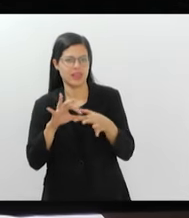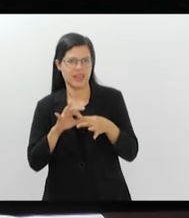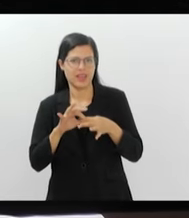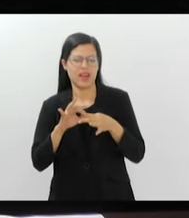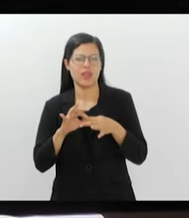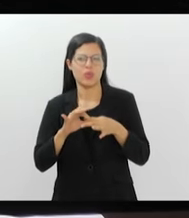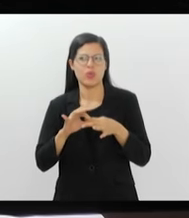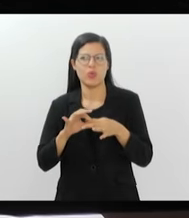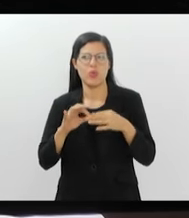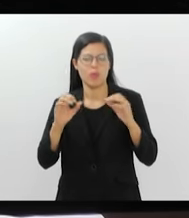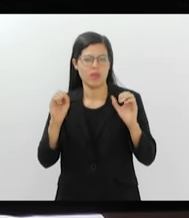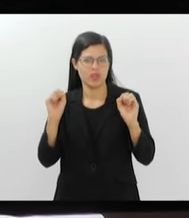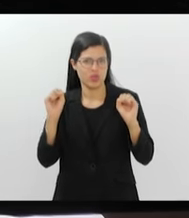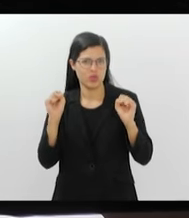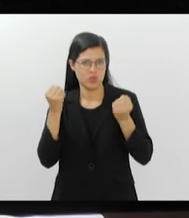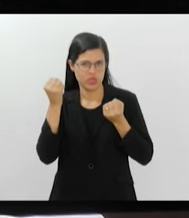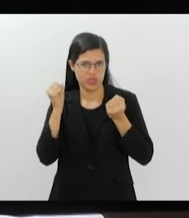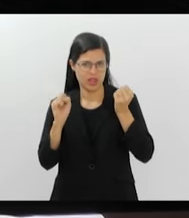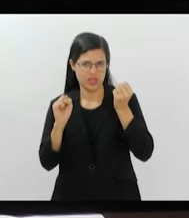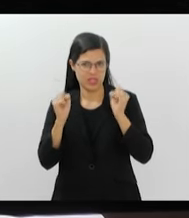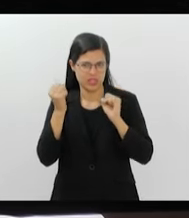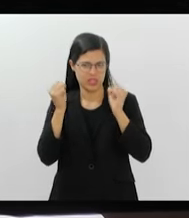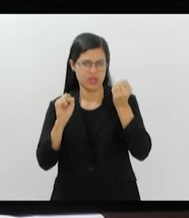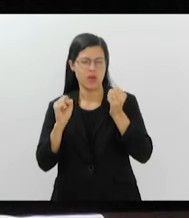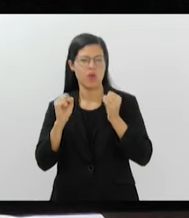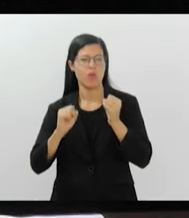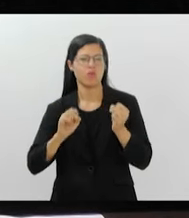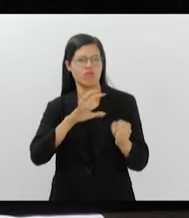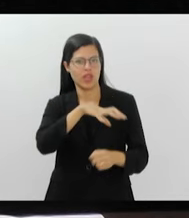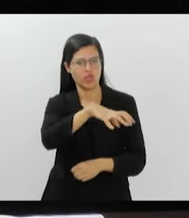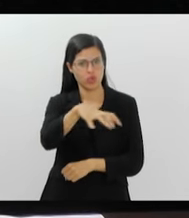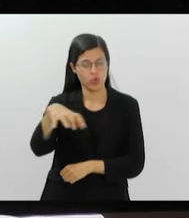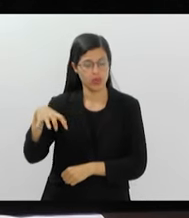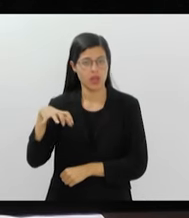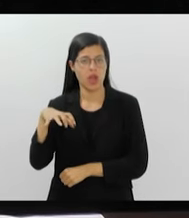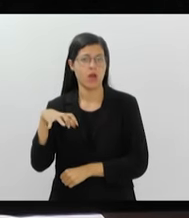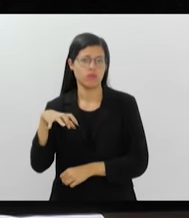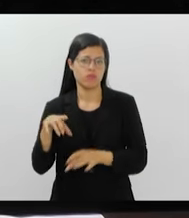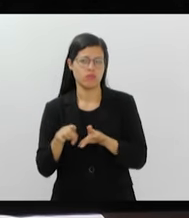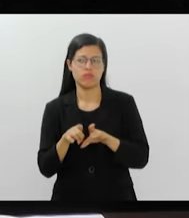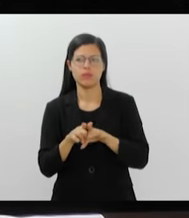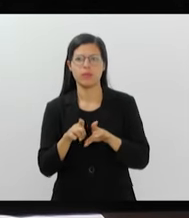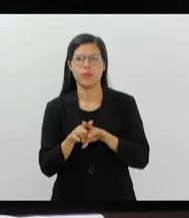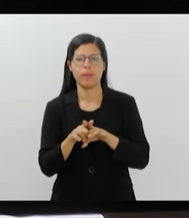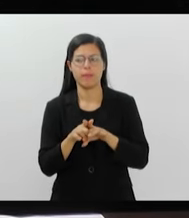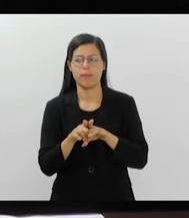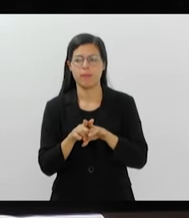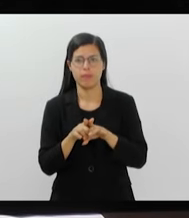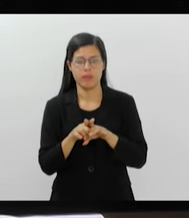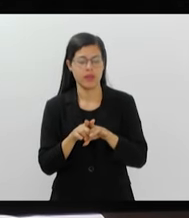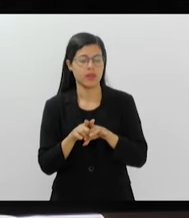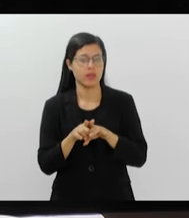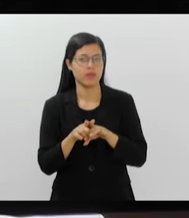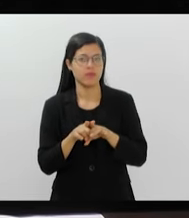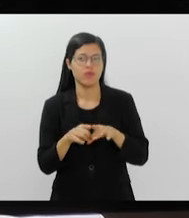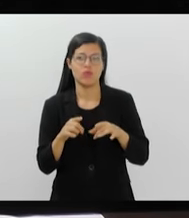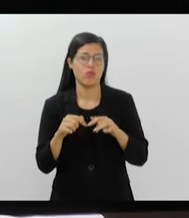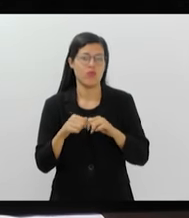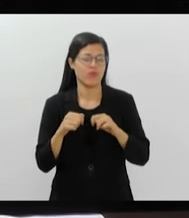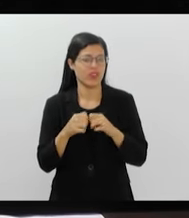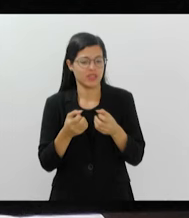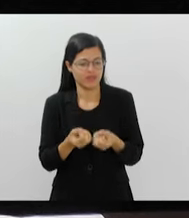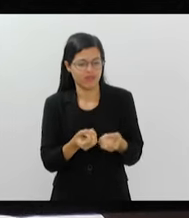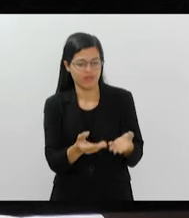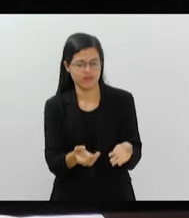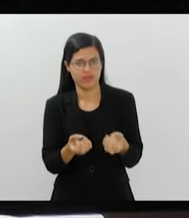a nível regional e até nacional, mas que não fazem com que seja distribuído para o restante da